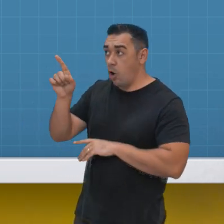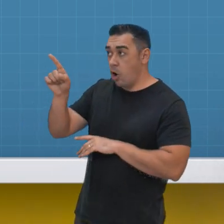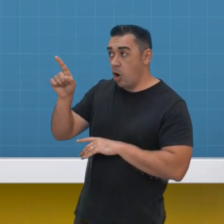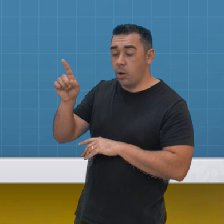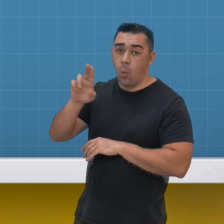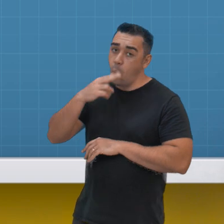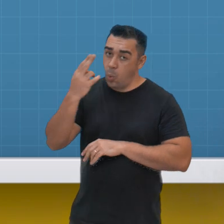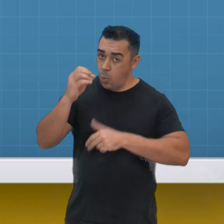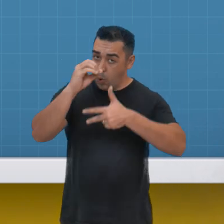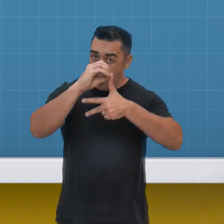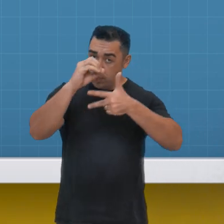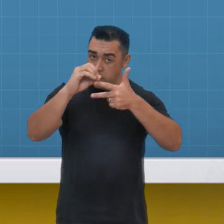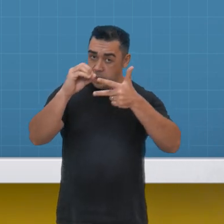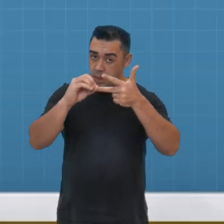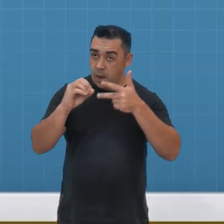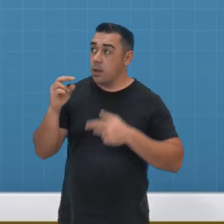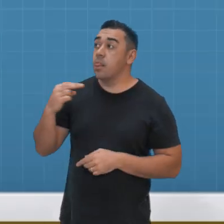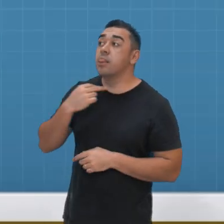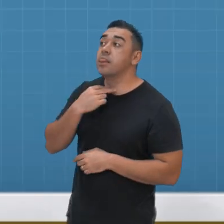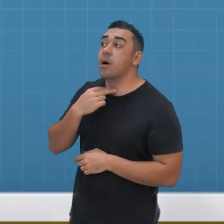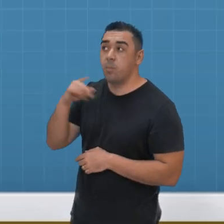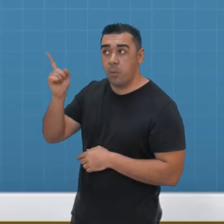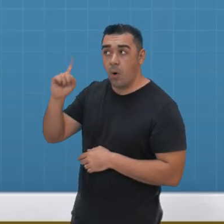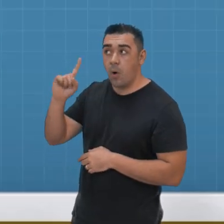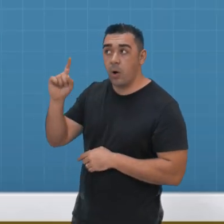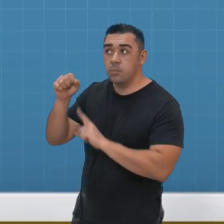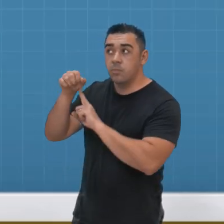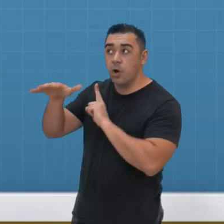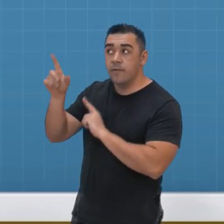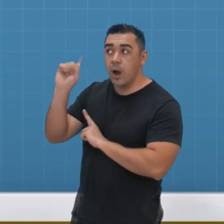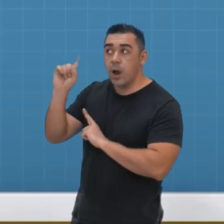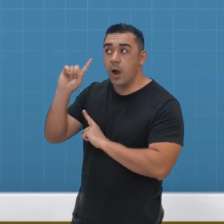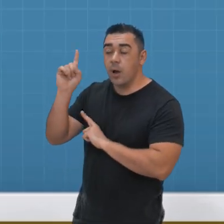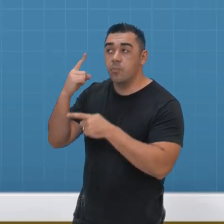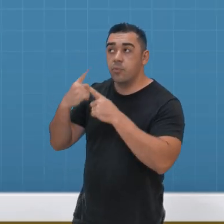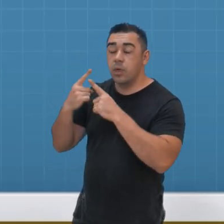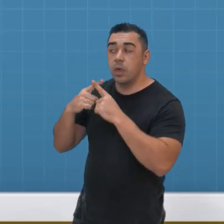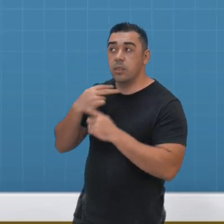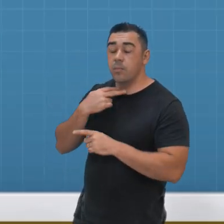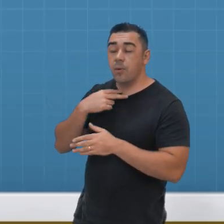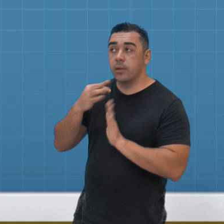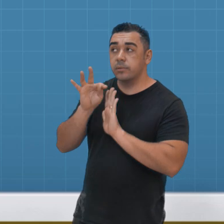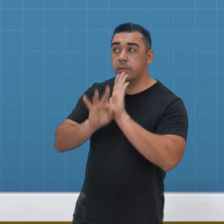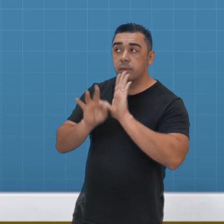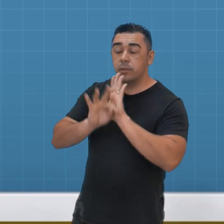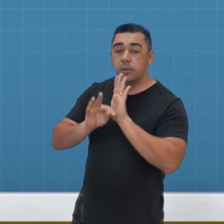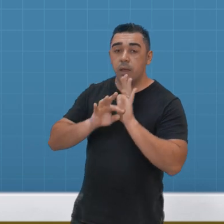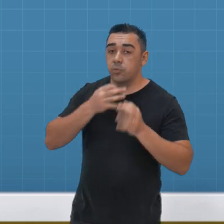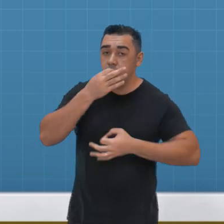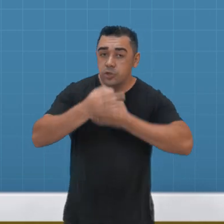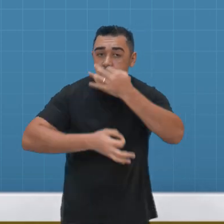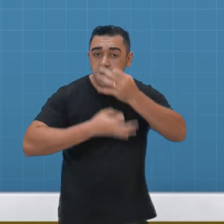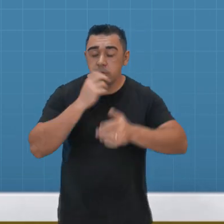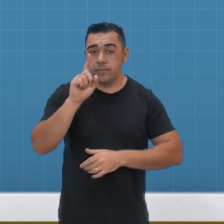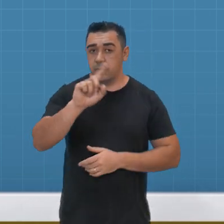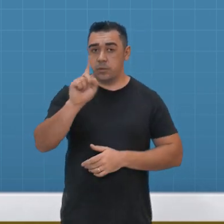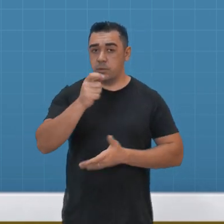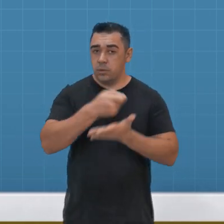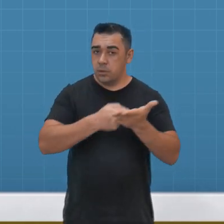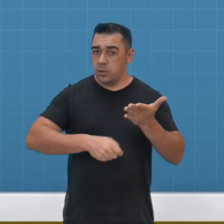o Enem, sei lá, fala assim, ó, não usa provérbio não, o pessoal lá não quis que o provérbio no texto dissertativo não é